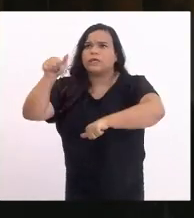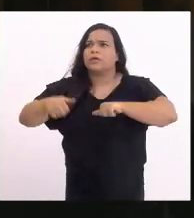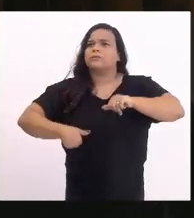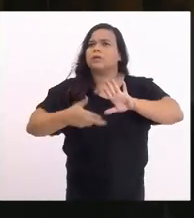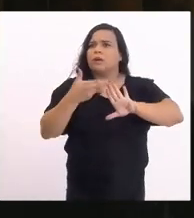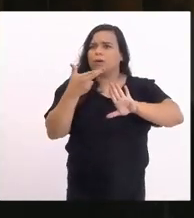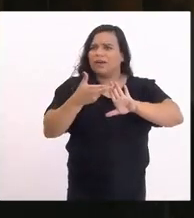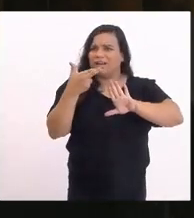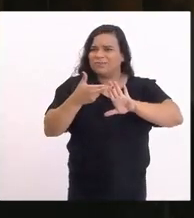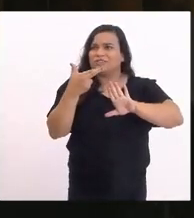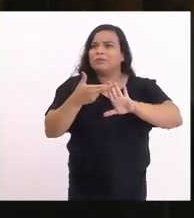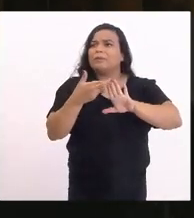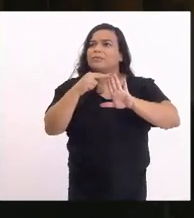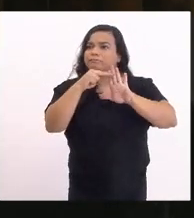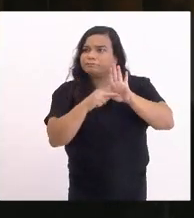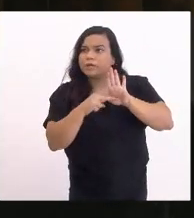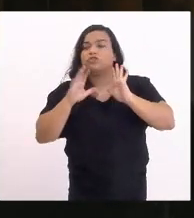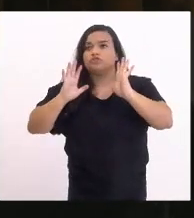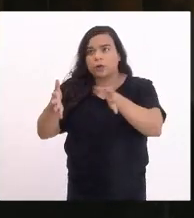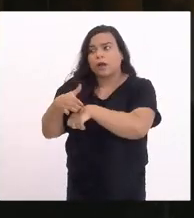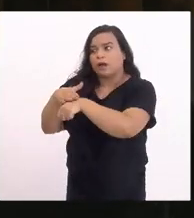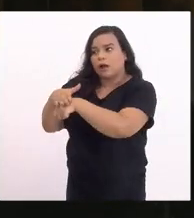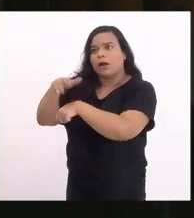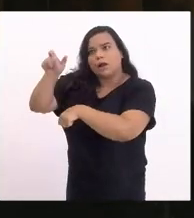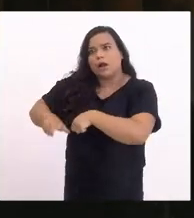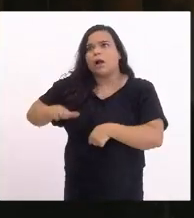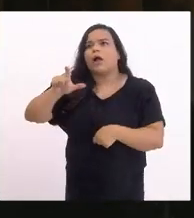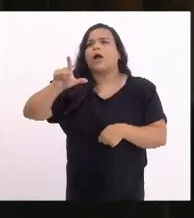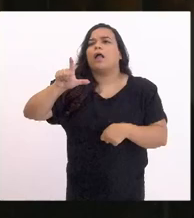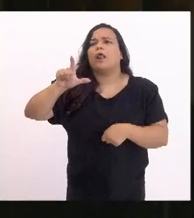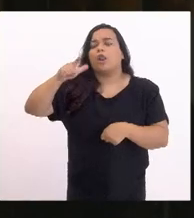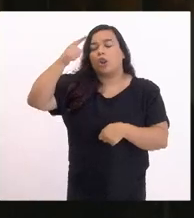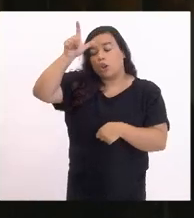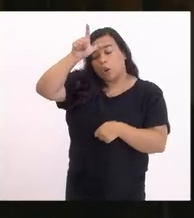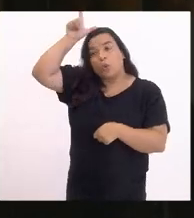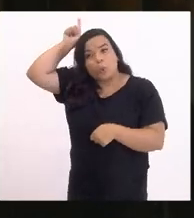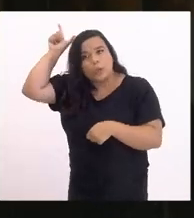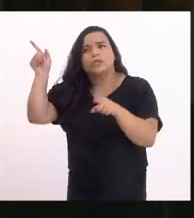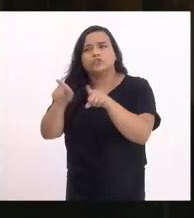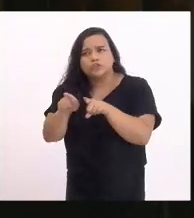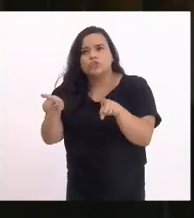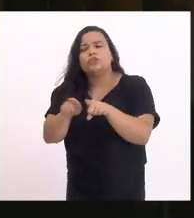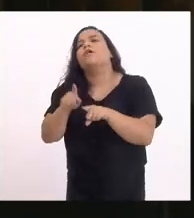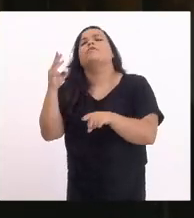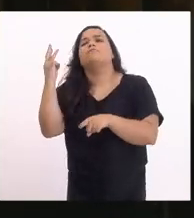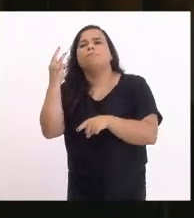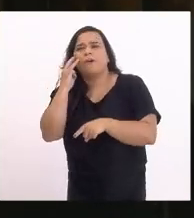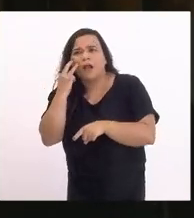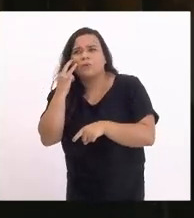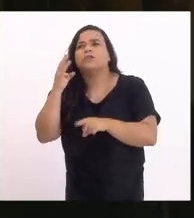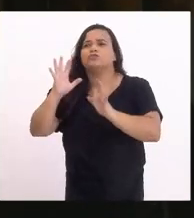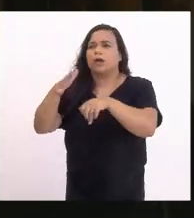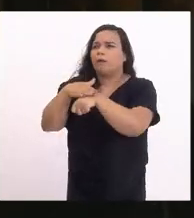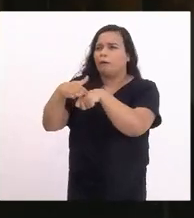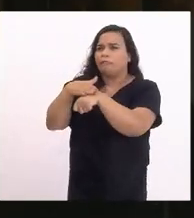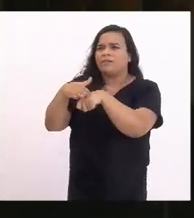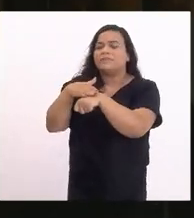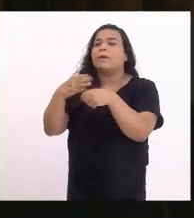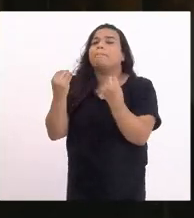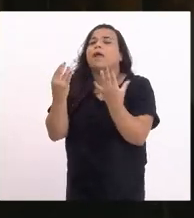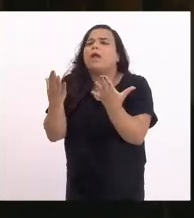já conversei com o Luiz Paulo e o Valdec, para que termine essa prática